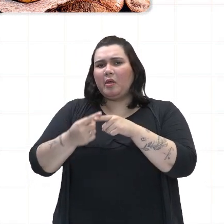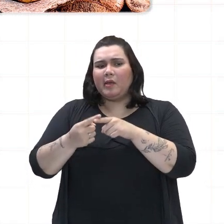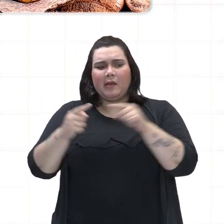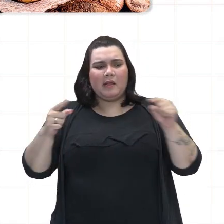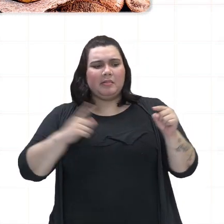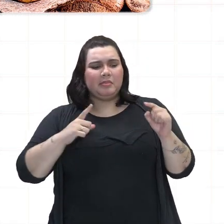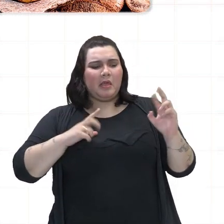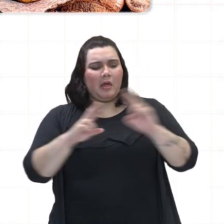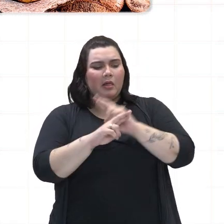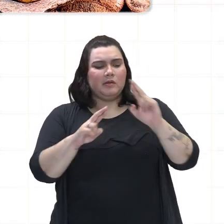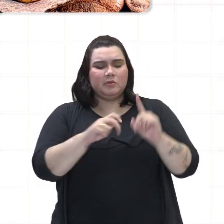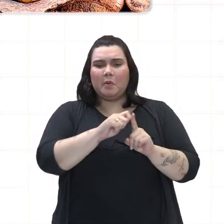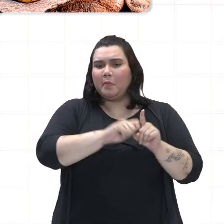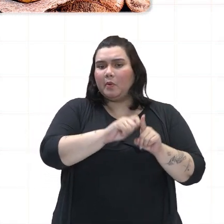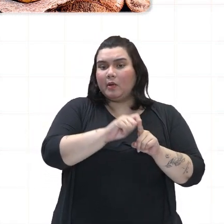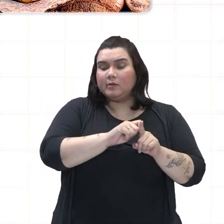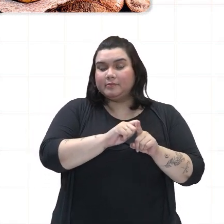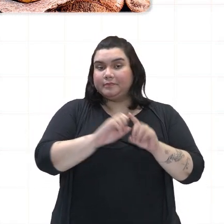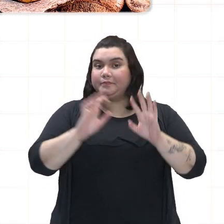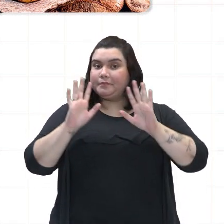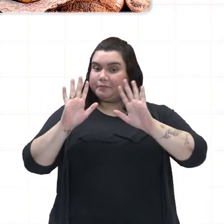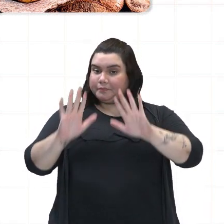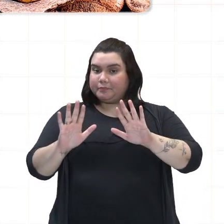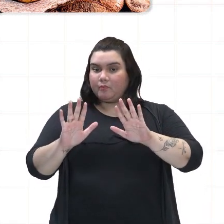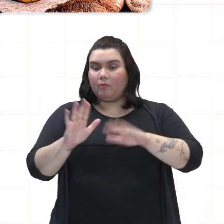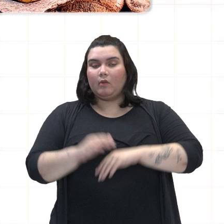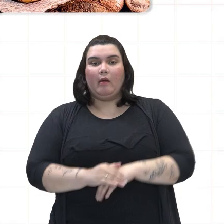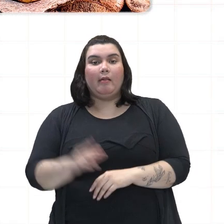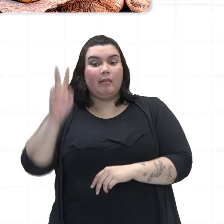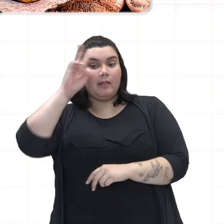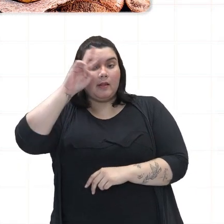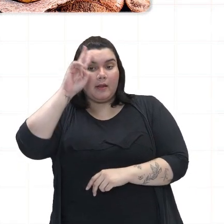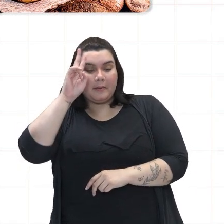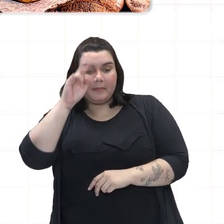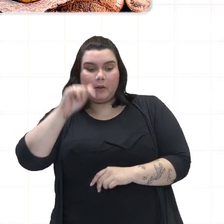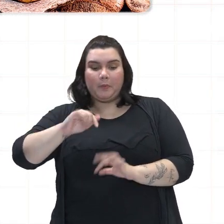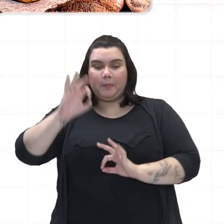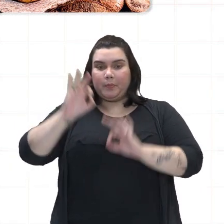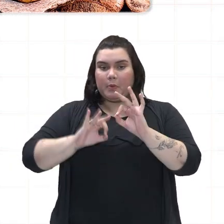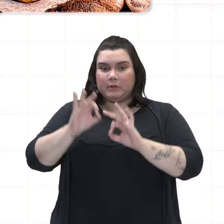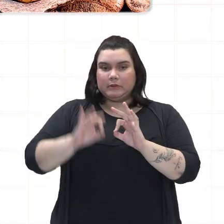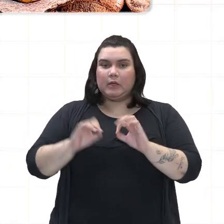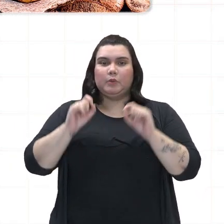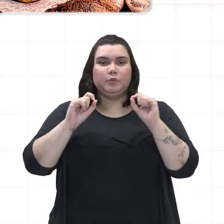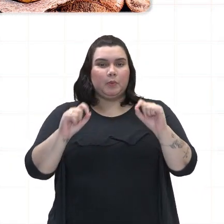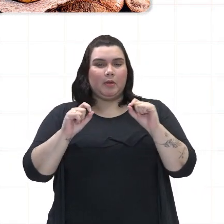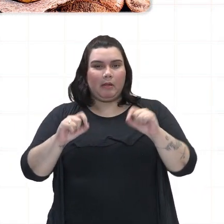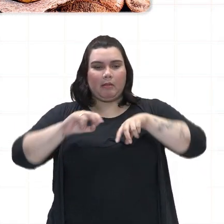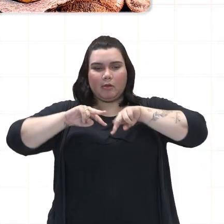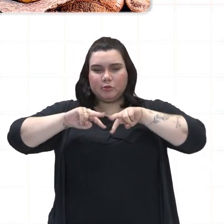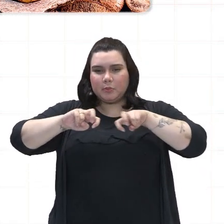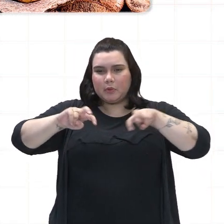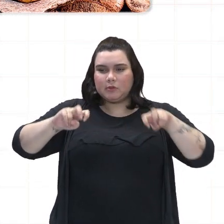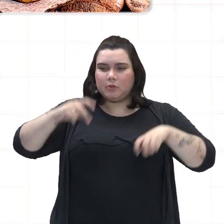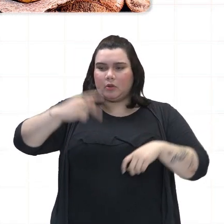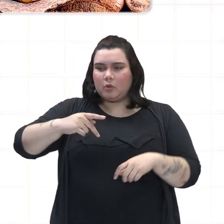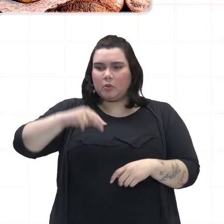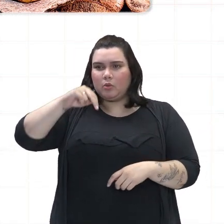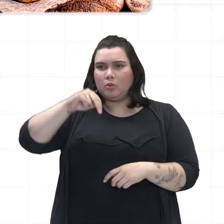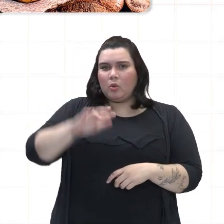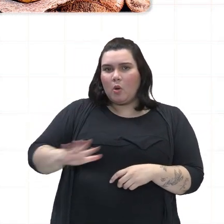borracha? Por quê? Lembre que o processo de exploração da região norte